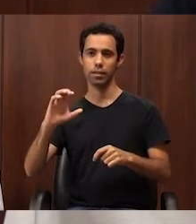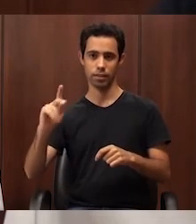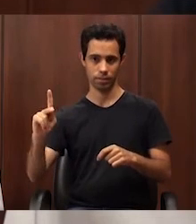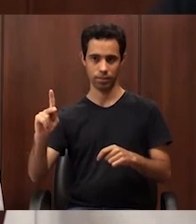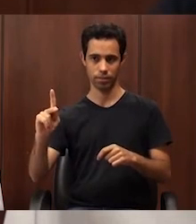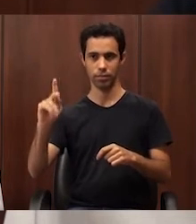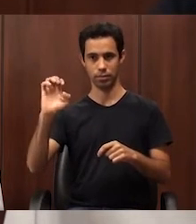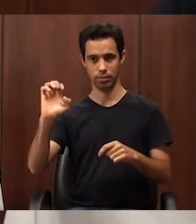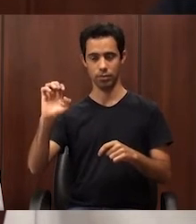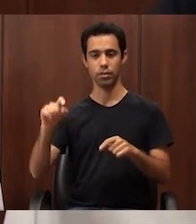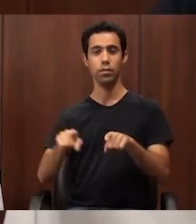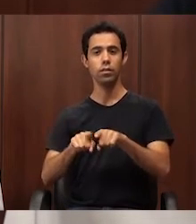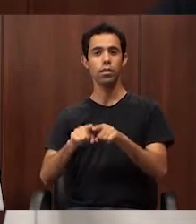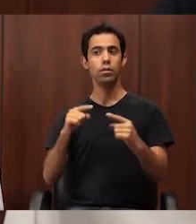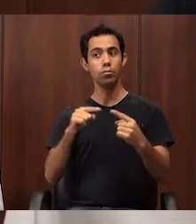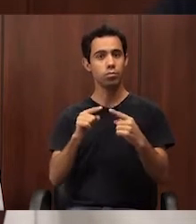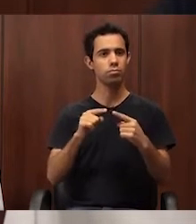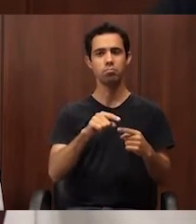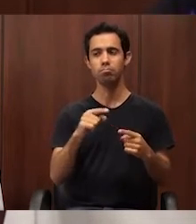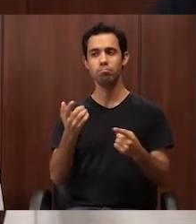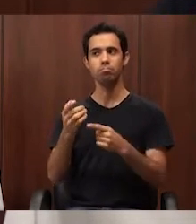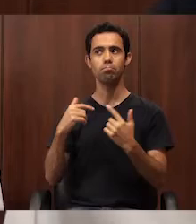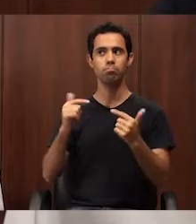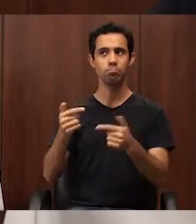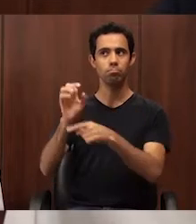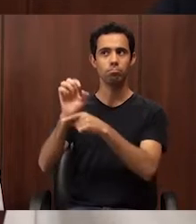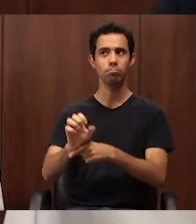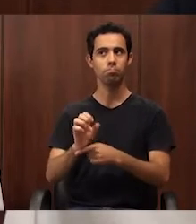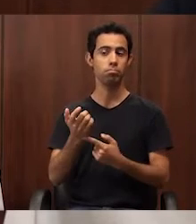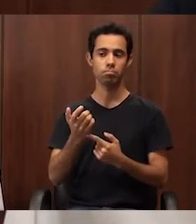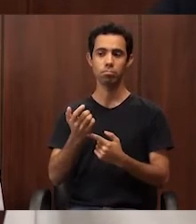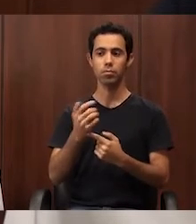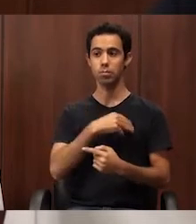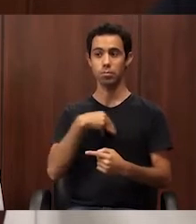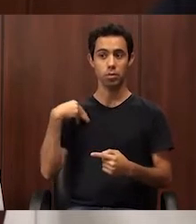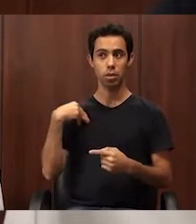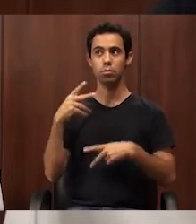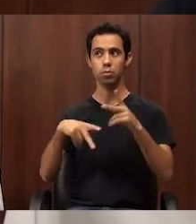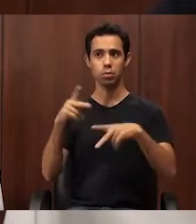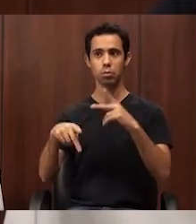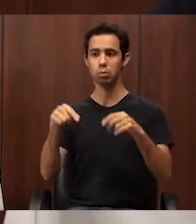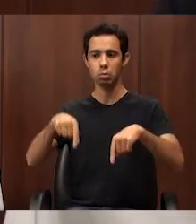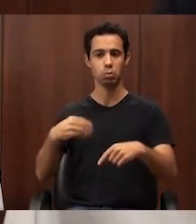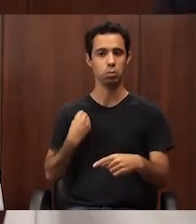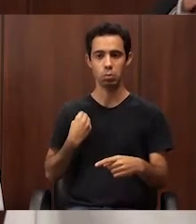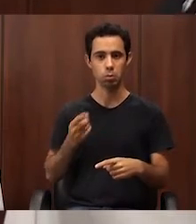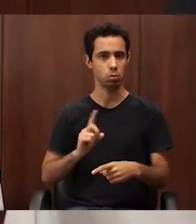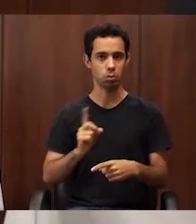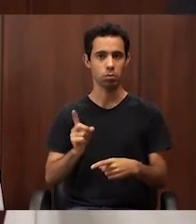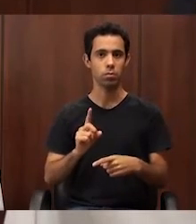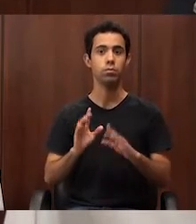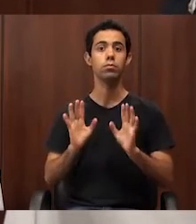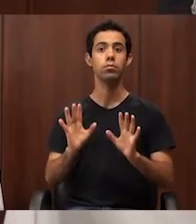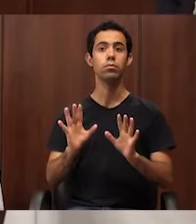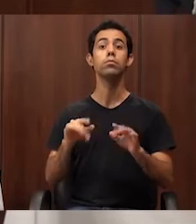desobrigando em relação ao seu dever. Bom, eu, o Ministério Público não está aqui, né, na mesa, mas eu não